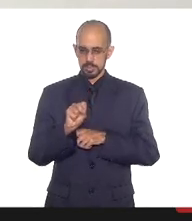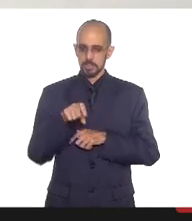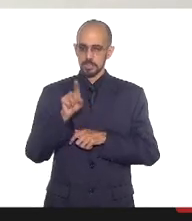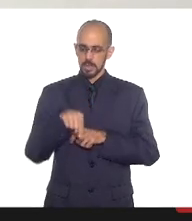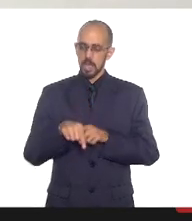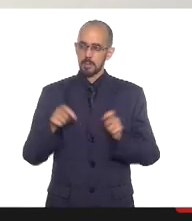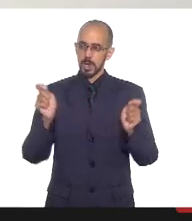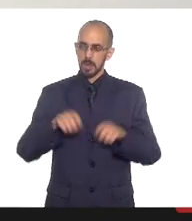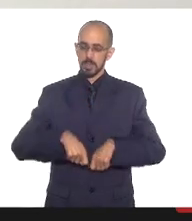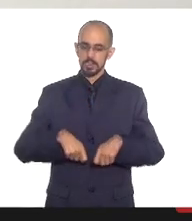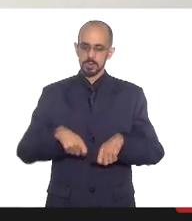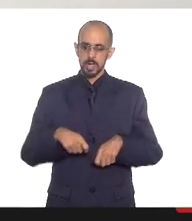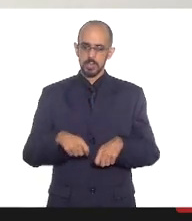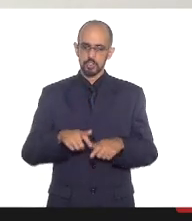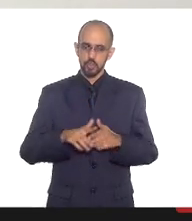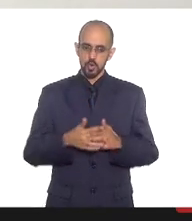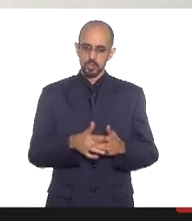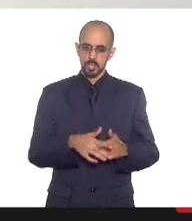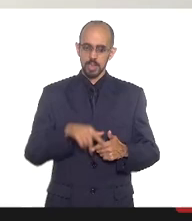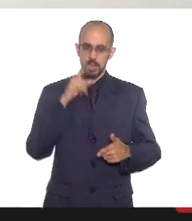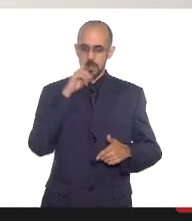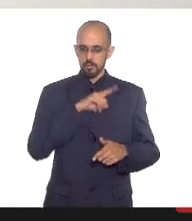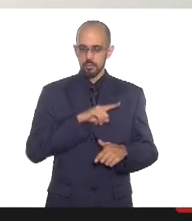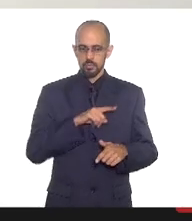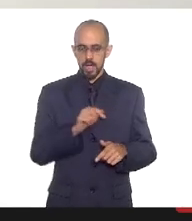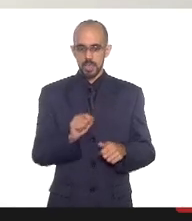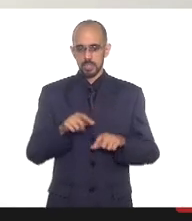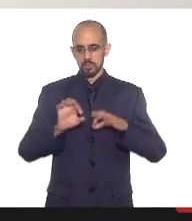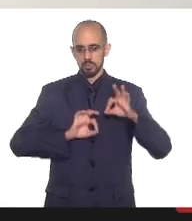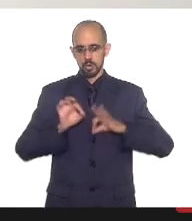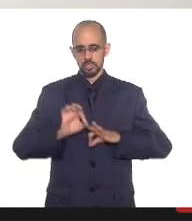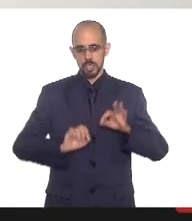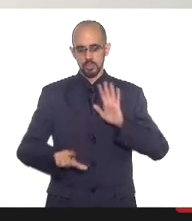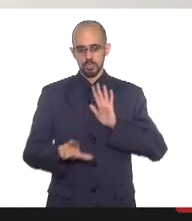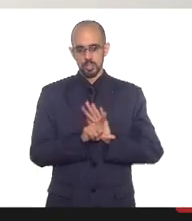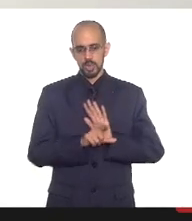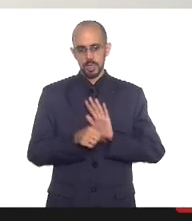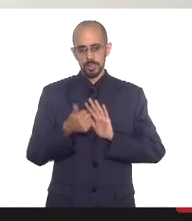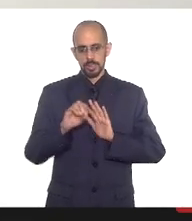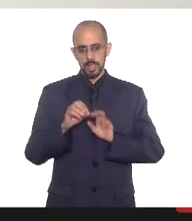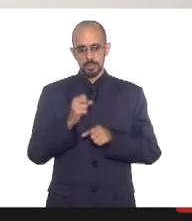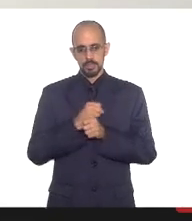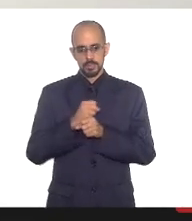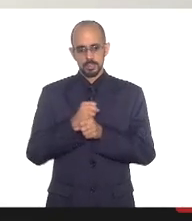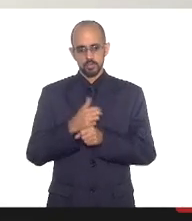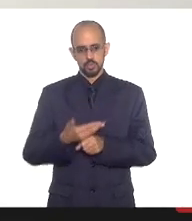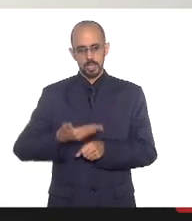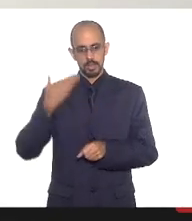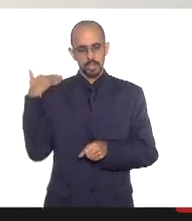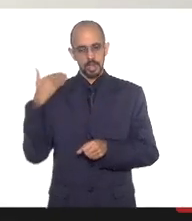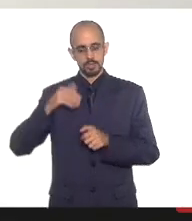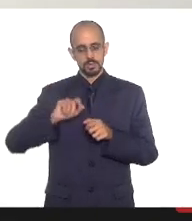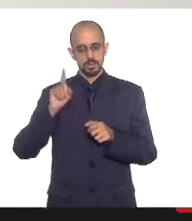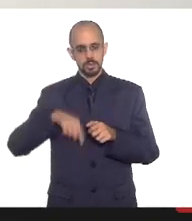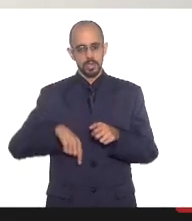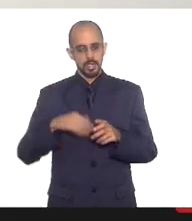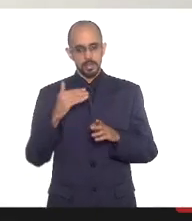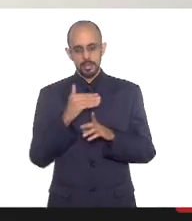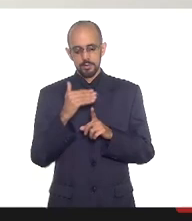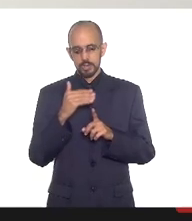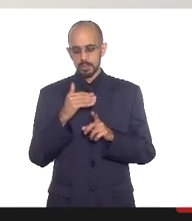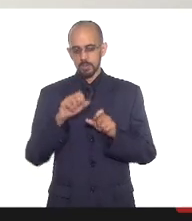reparar um erro cometido na no projeto de lei há dez anos atrás de foi que é dividido um grupo Ao meio Como é